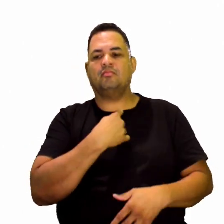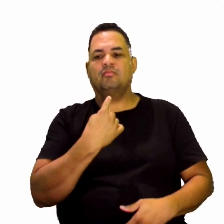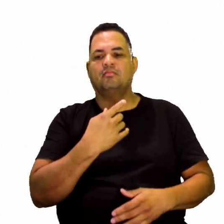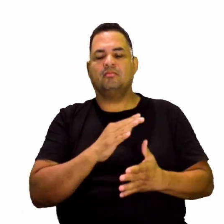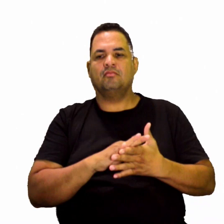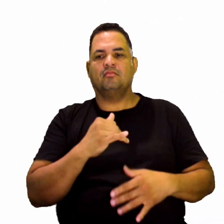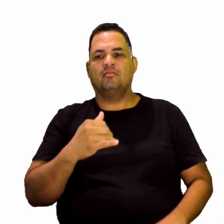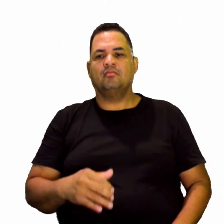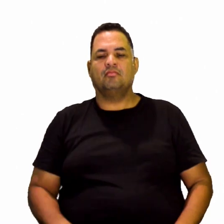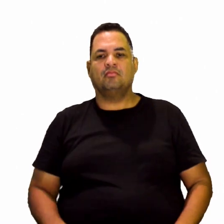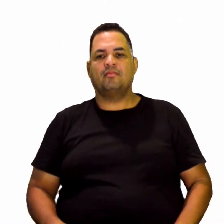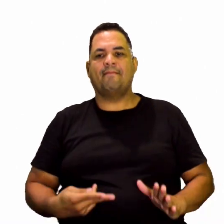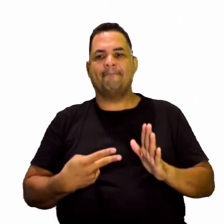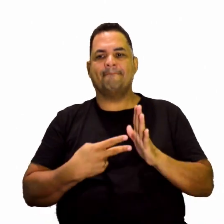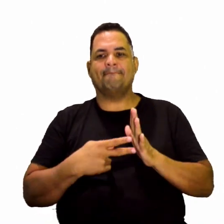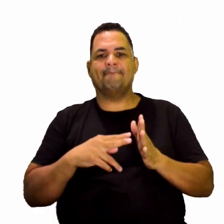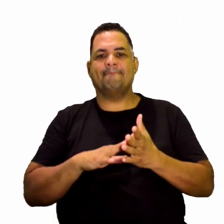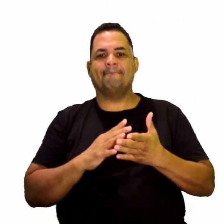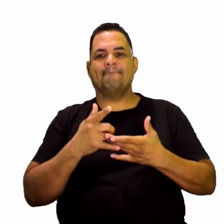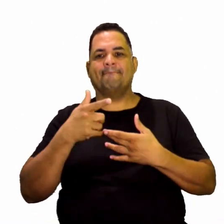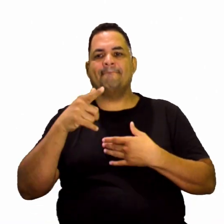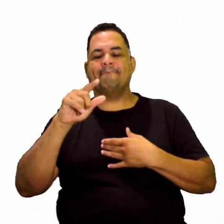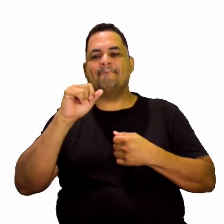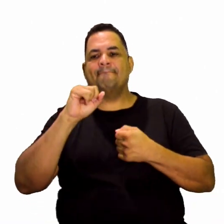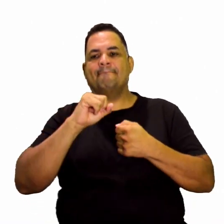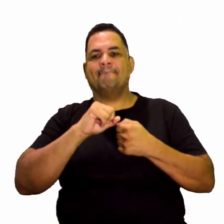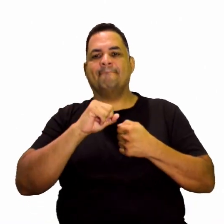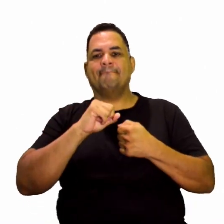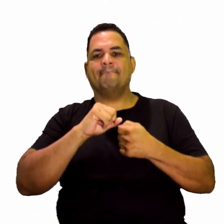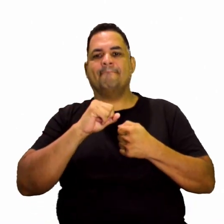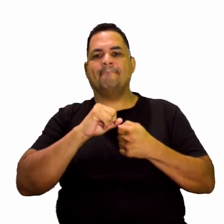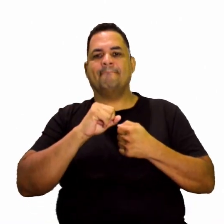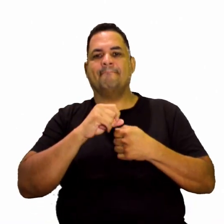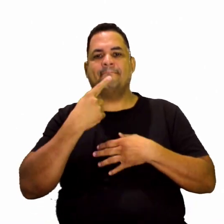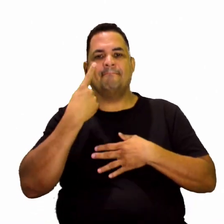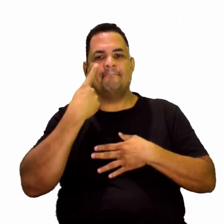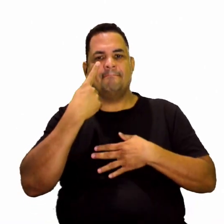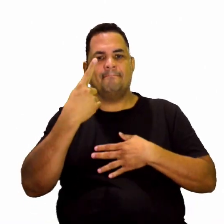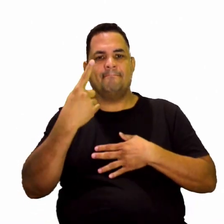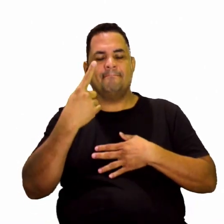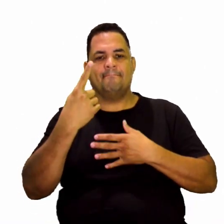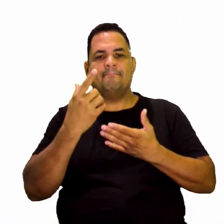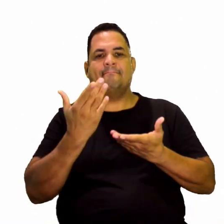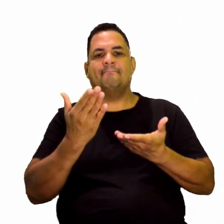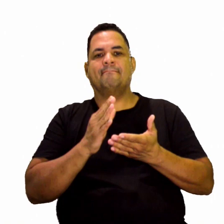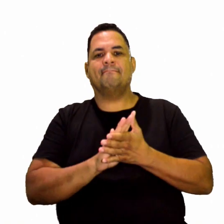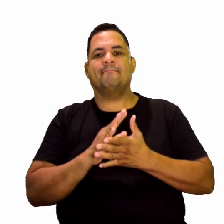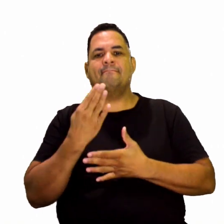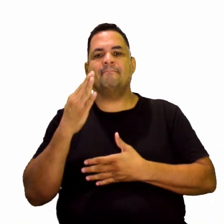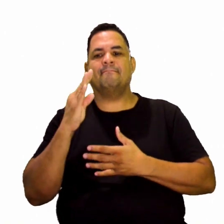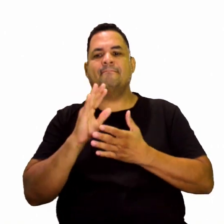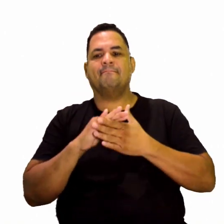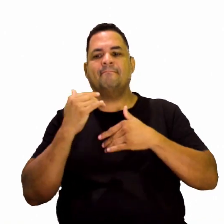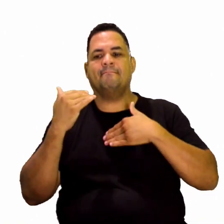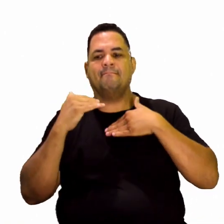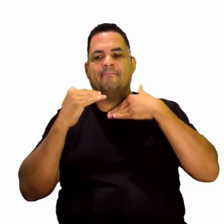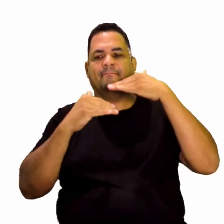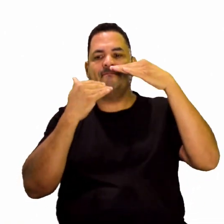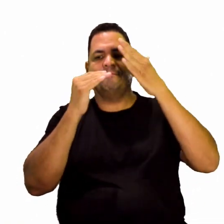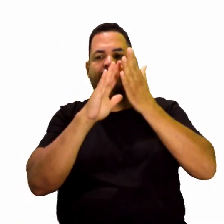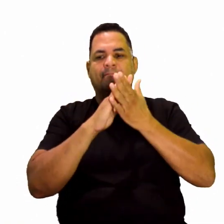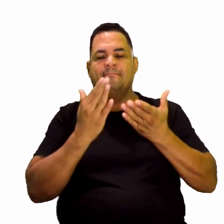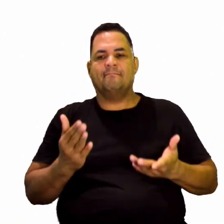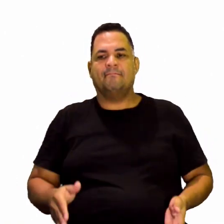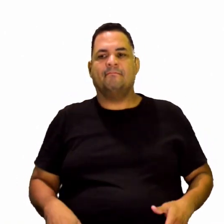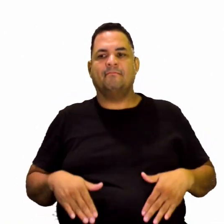É relevante no sentido de que você consegue verificar a biologia evolutiva desses organismos, né, ao longo